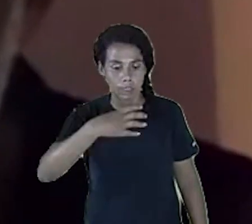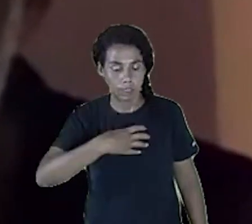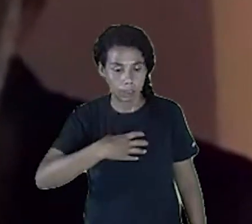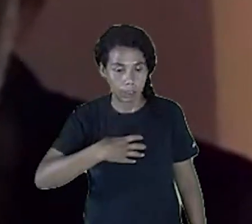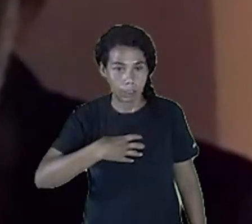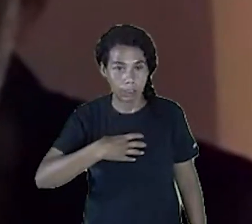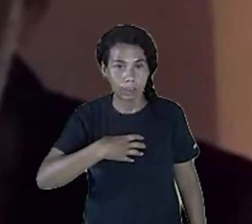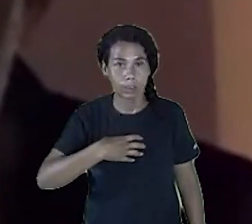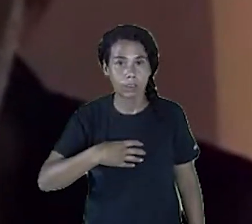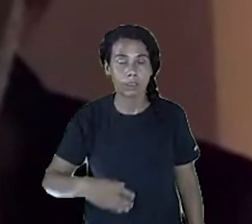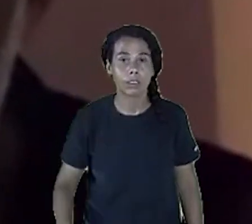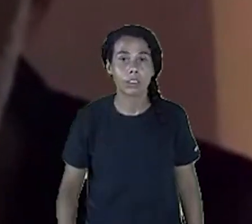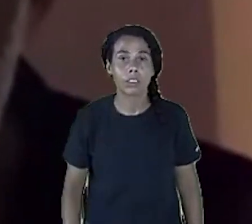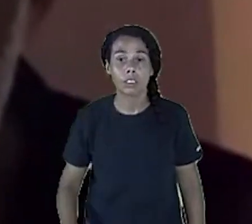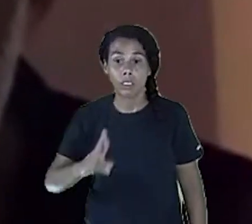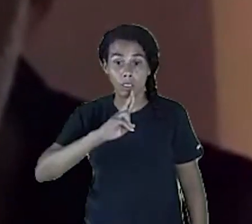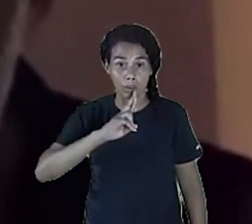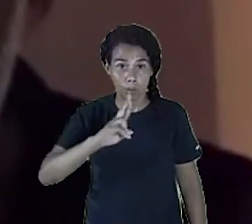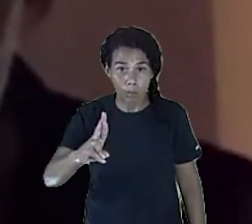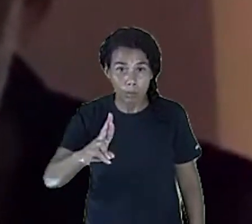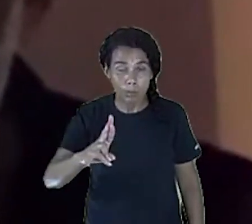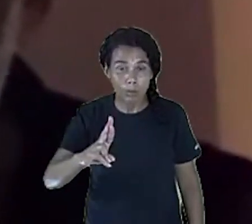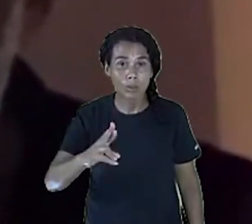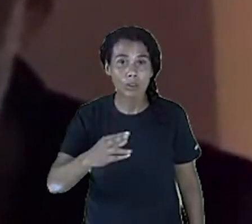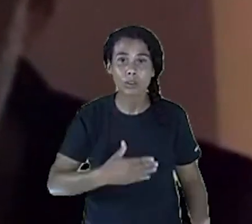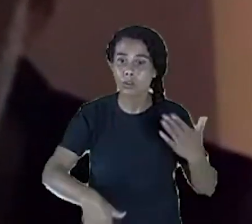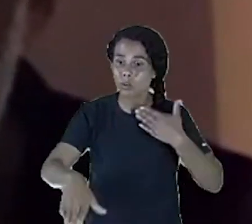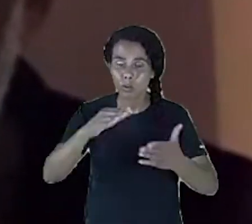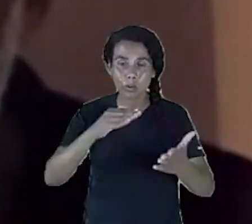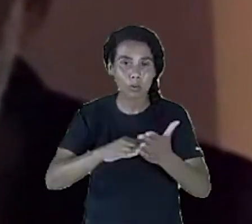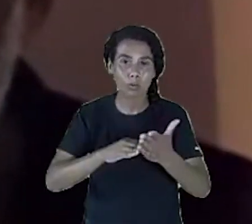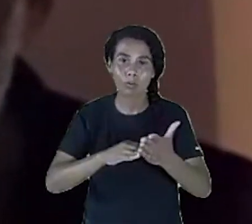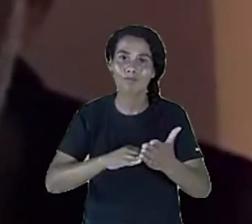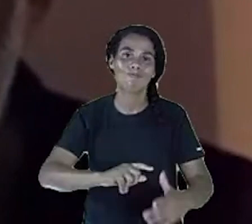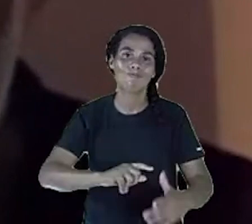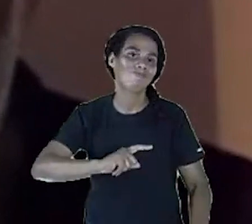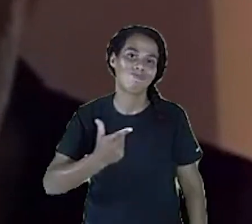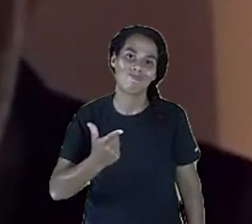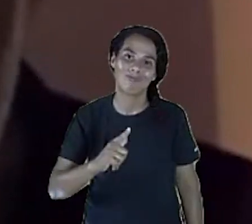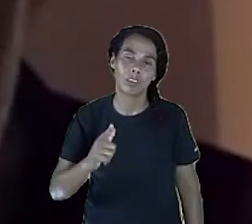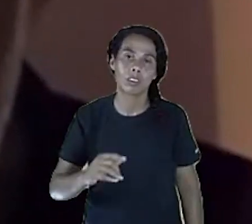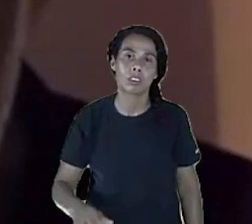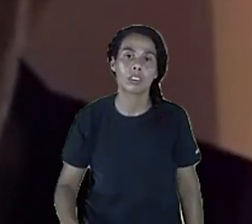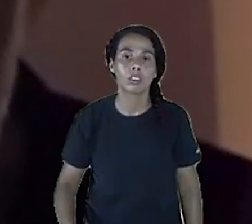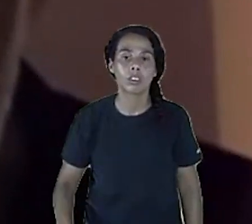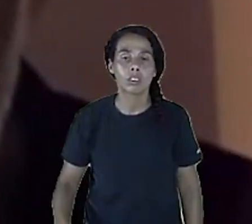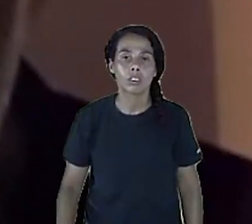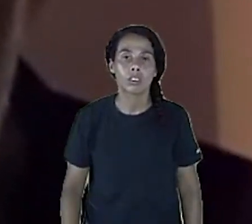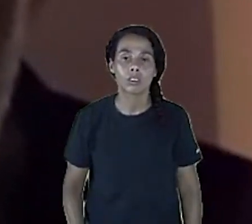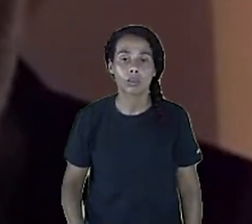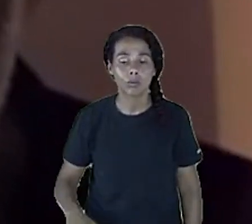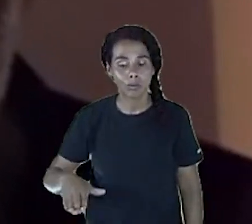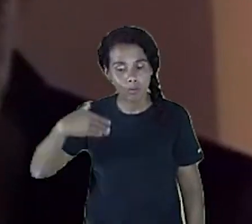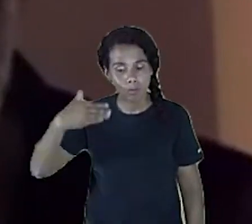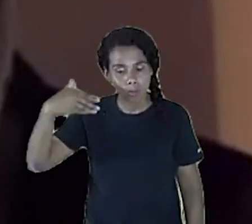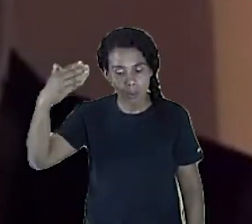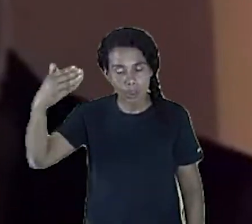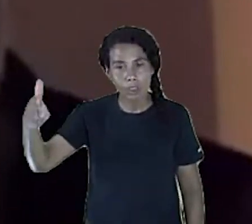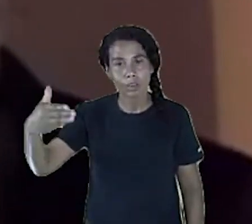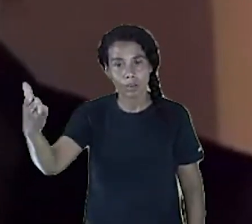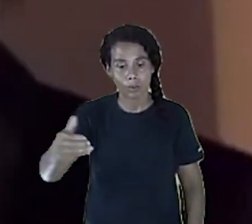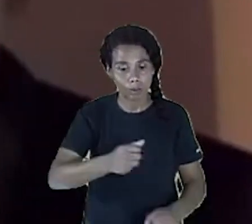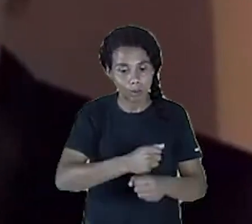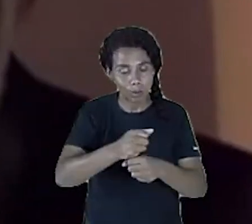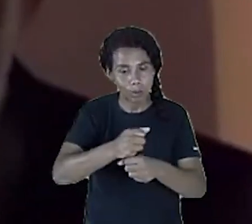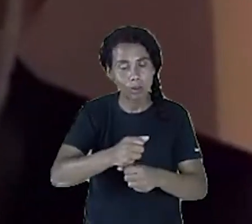esclarecendo, vão estabelecendo, quer dizer, vão nos dando possibilidade de acessar.